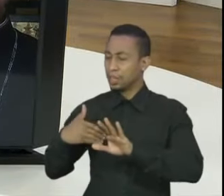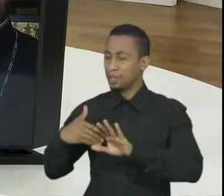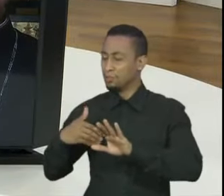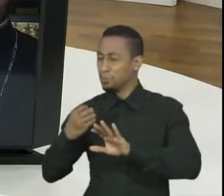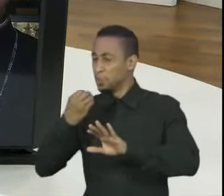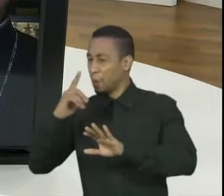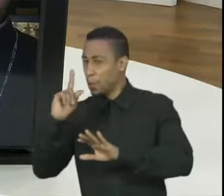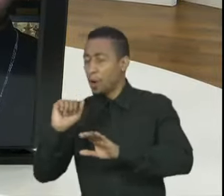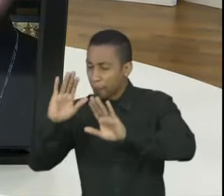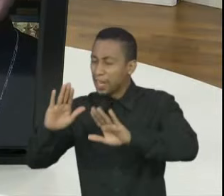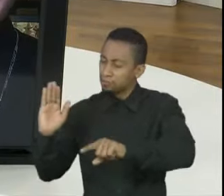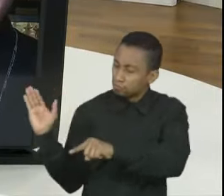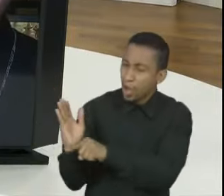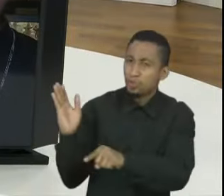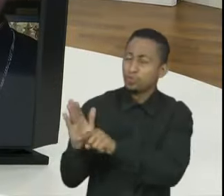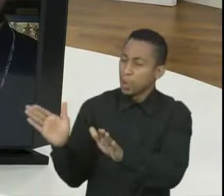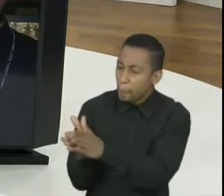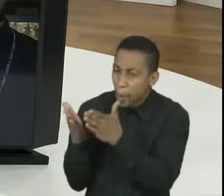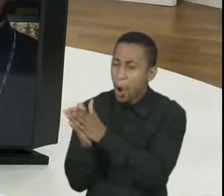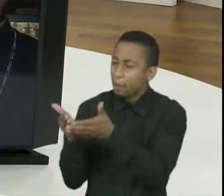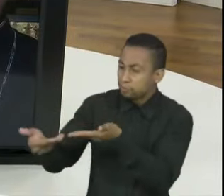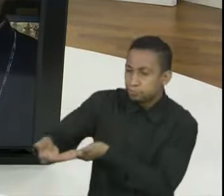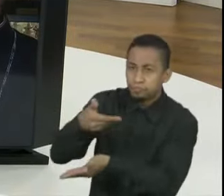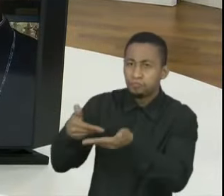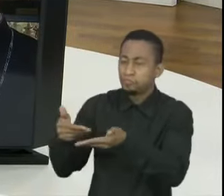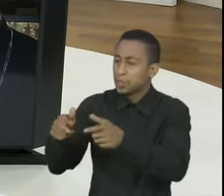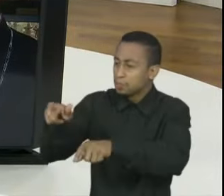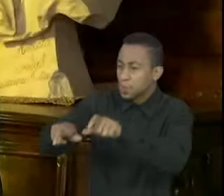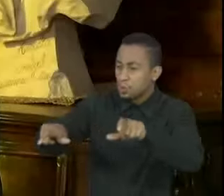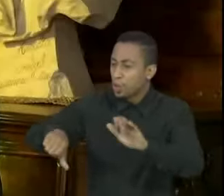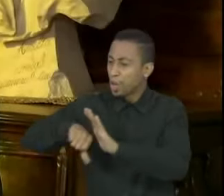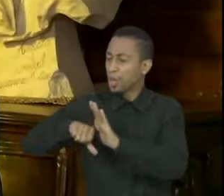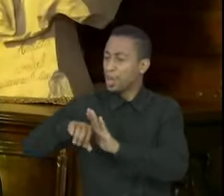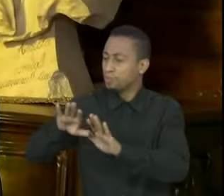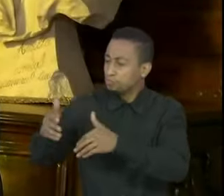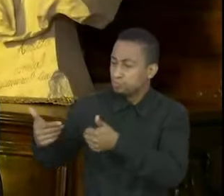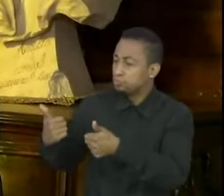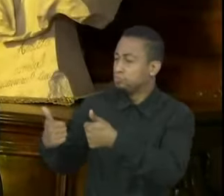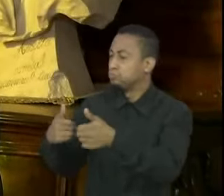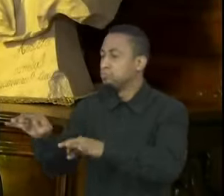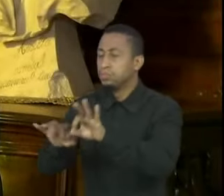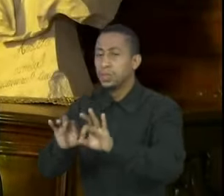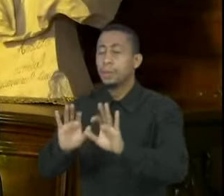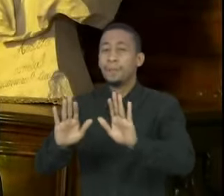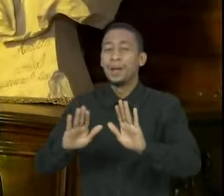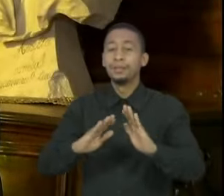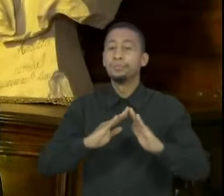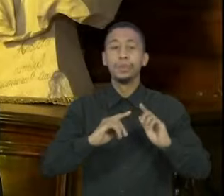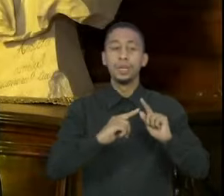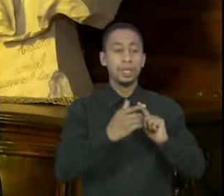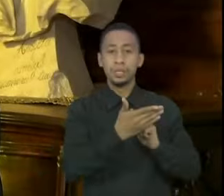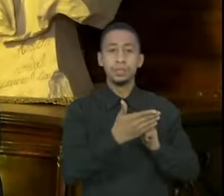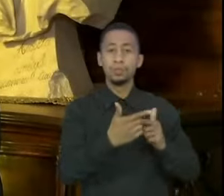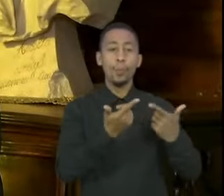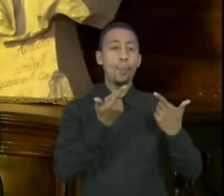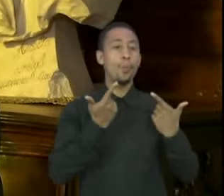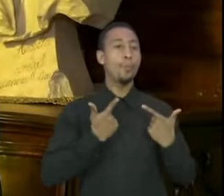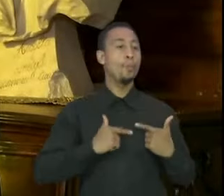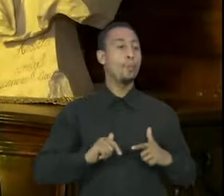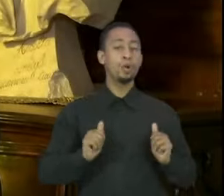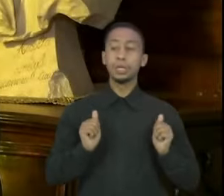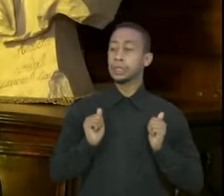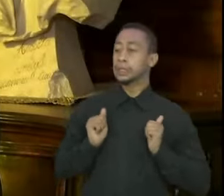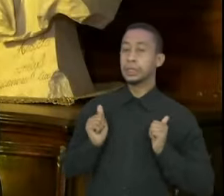doentes com as pessoas marginalizadas do que uma igreja de mãos limpinhas mas sem graça e